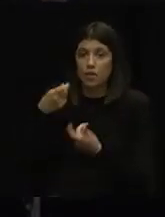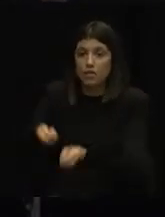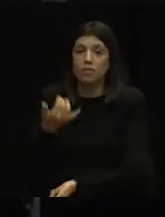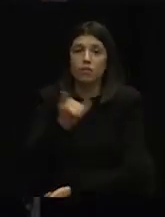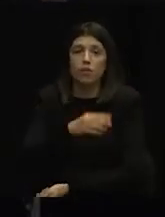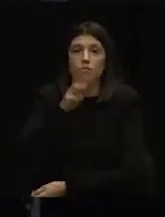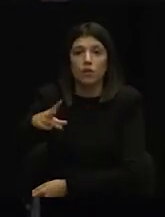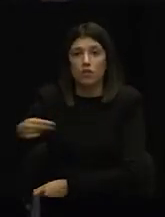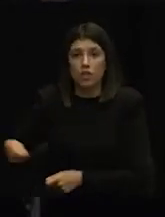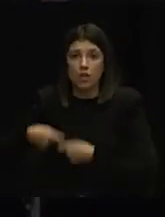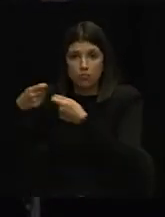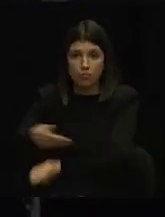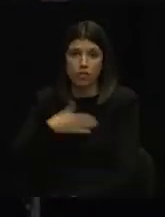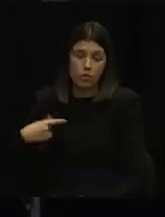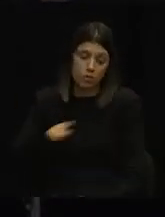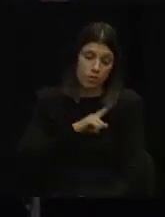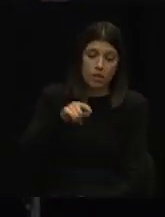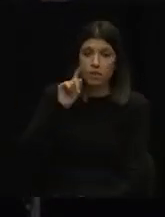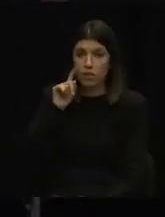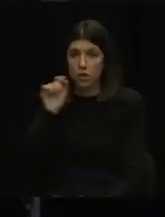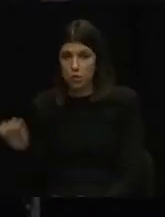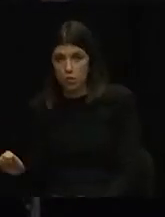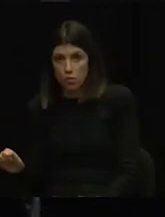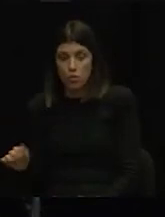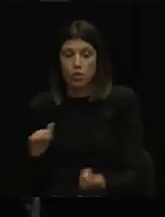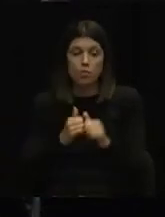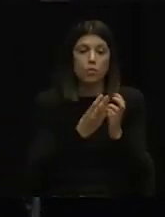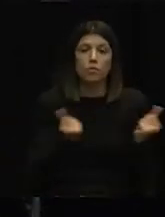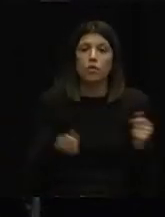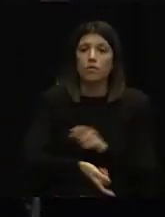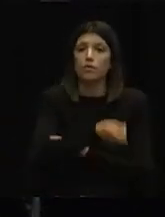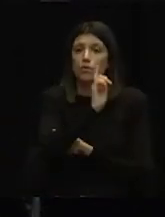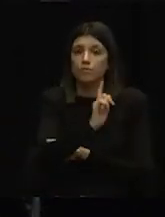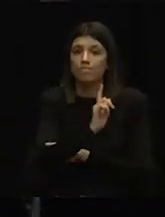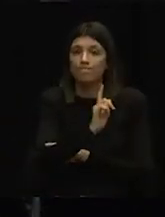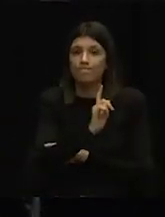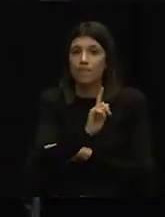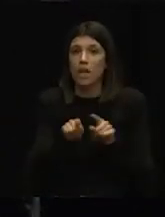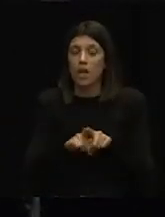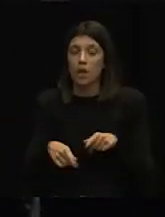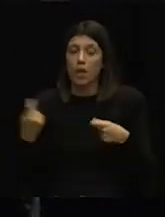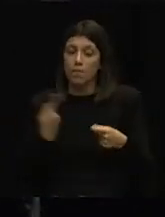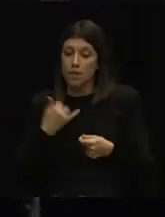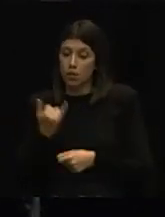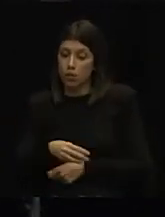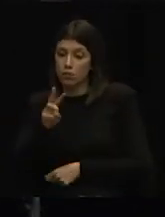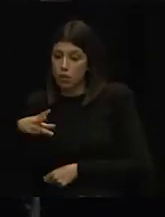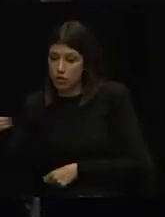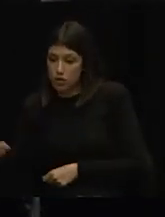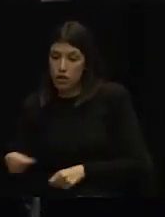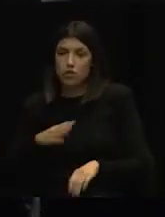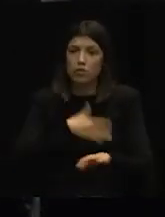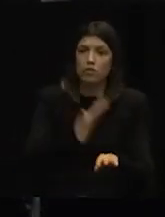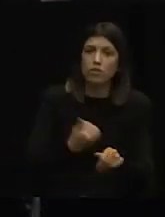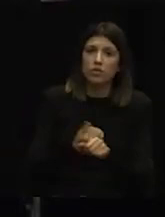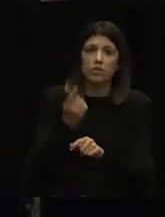ronda os dois milhões de euros entregue a saúde privada ou seguradoras sem resolver o problema se proporcionar de se aplicar estes dois milhões de euros